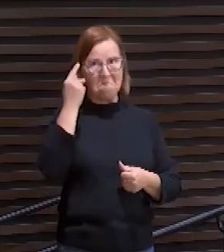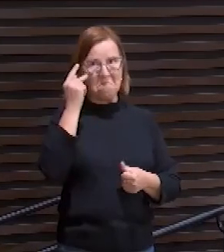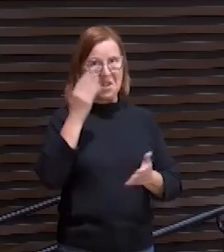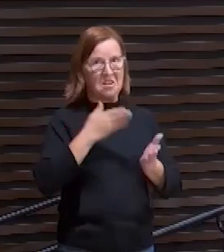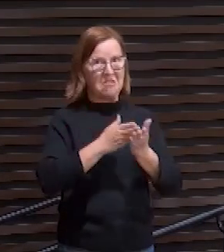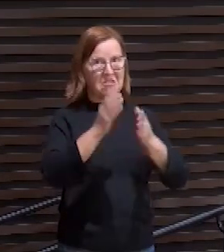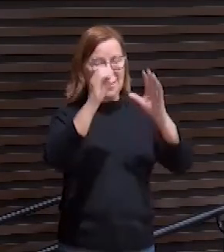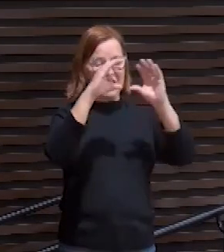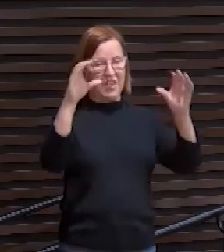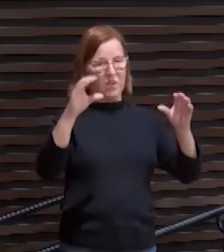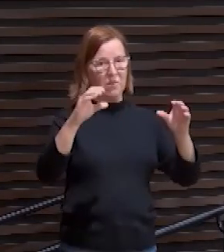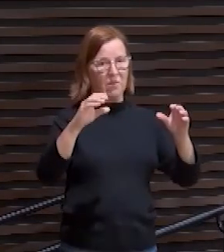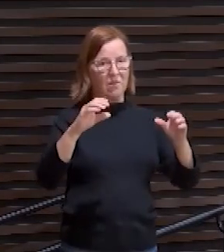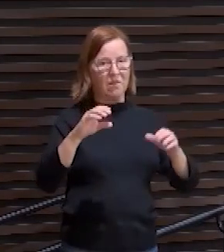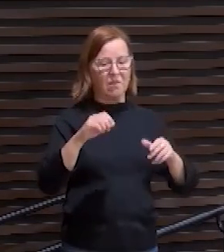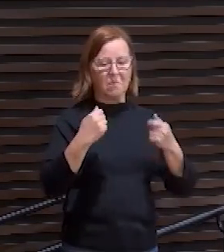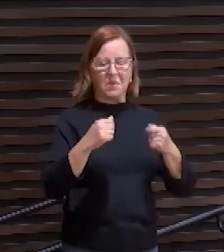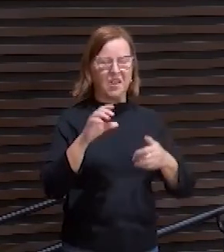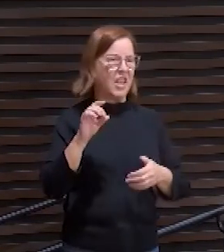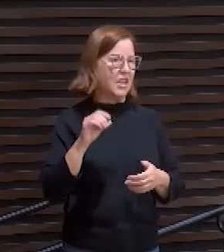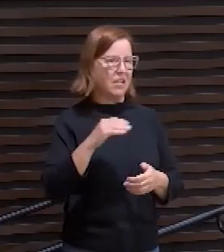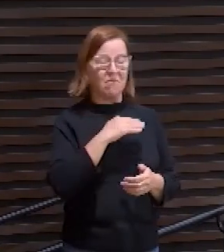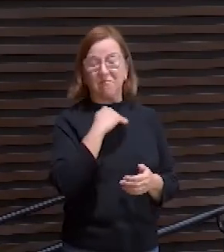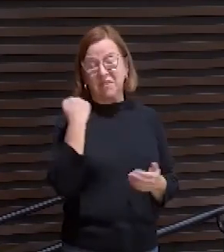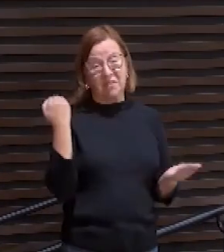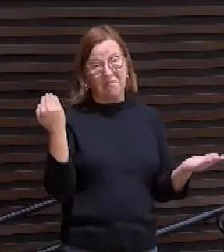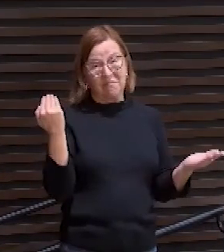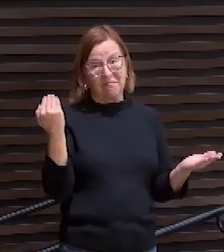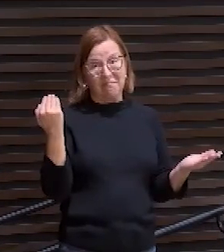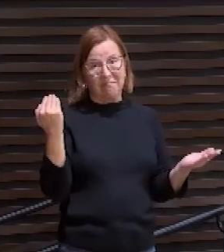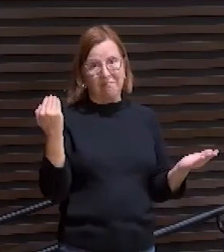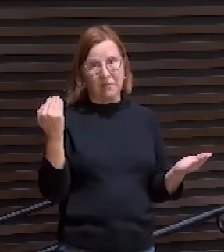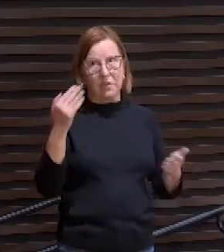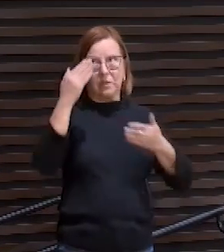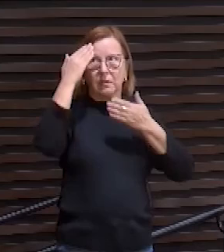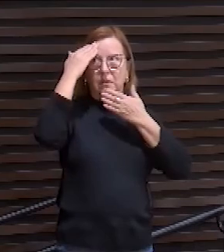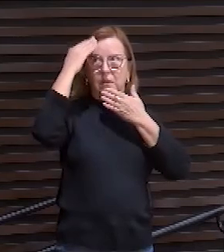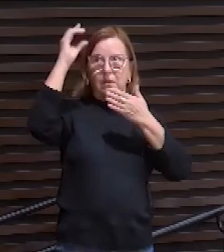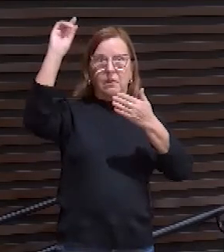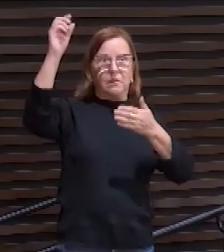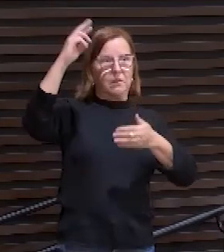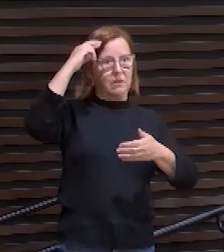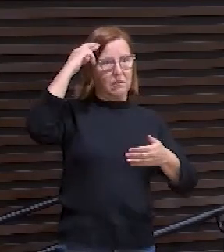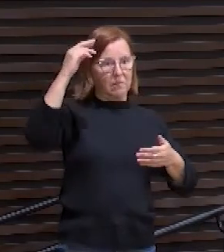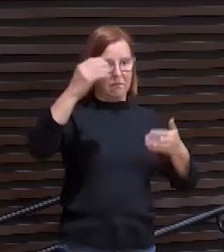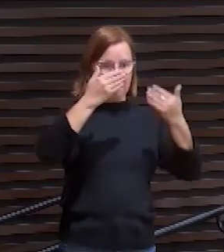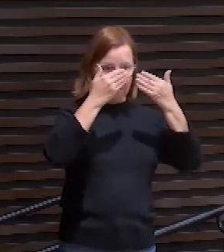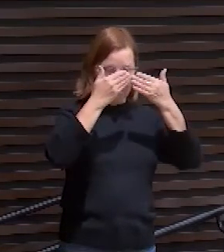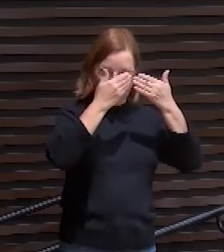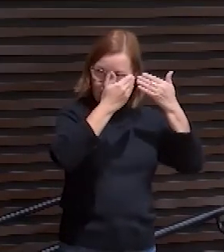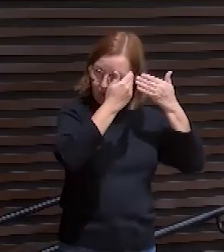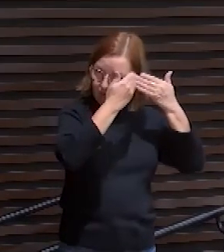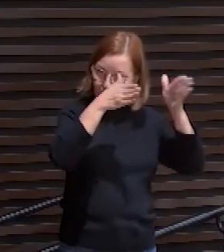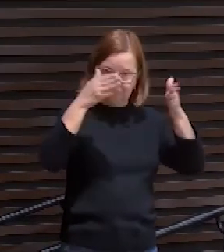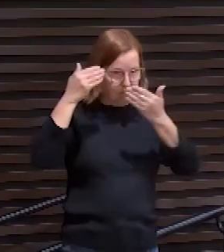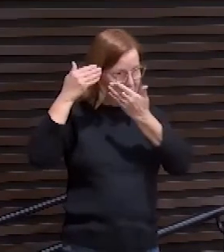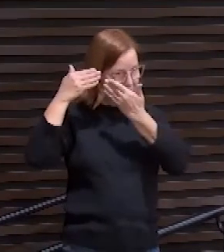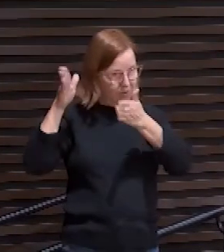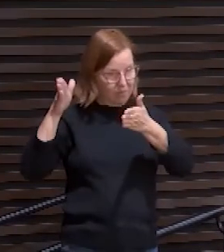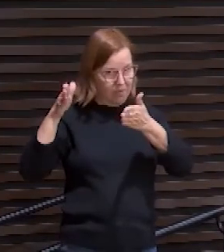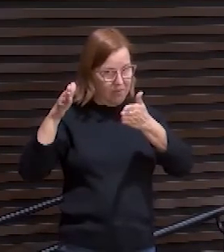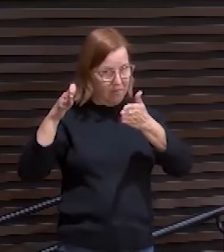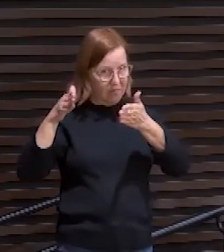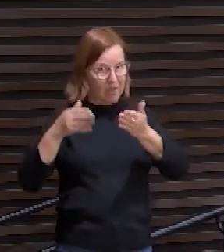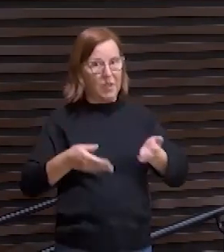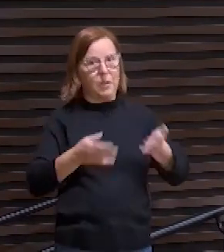eu precisava apenas morrer. E graças a Deus que o Senhor abriu a minha mente e o meu